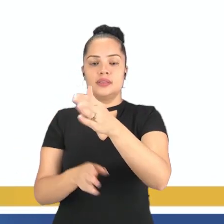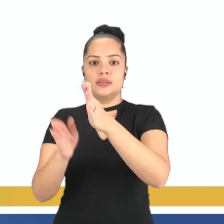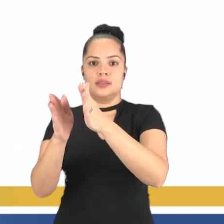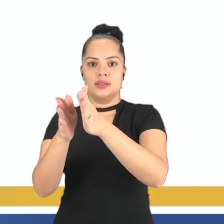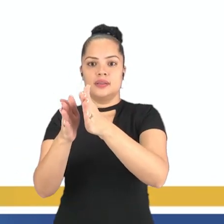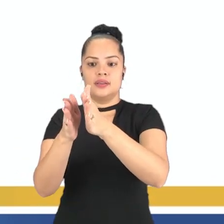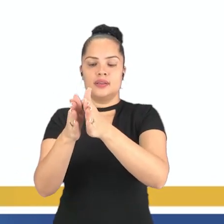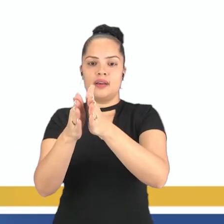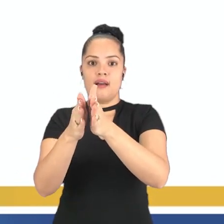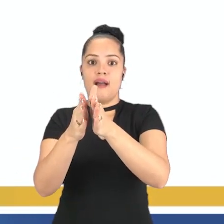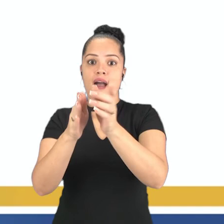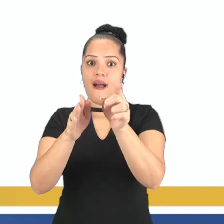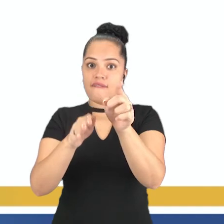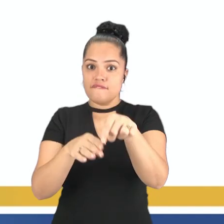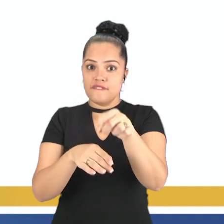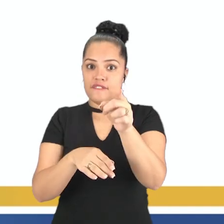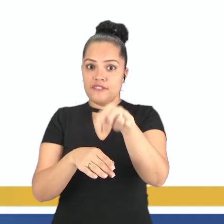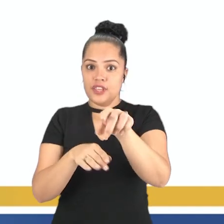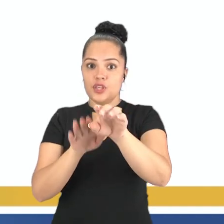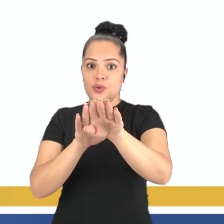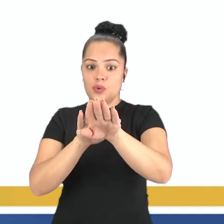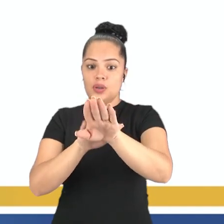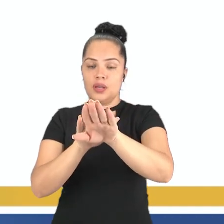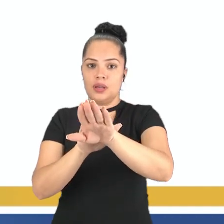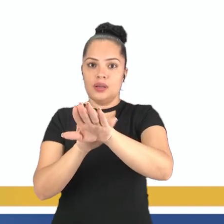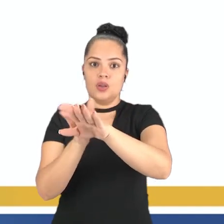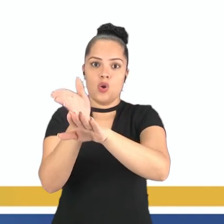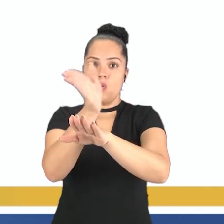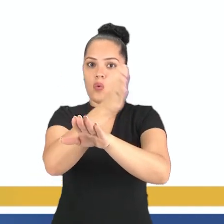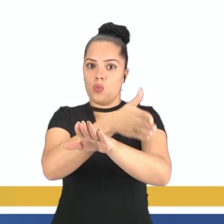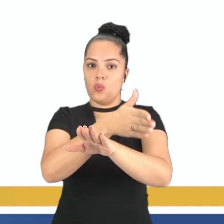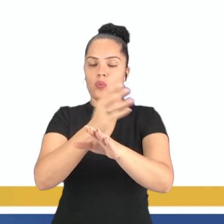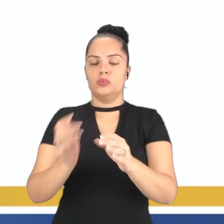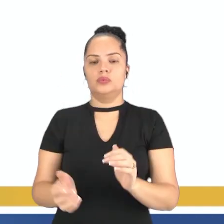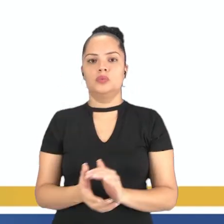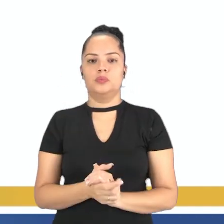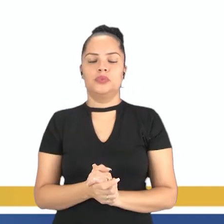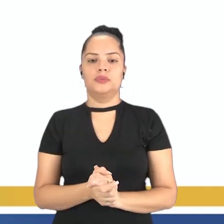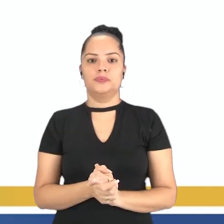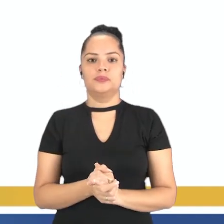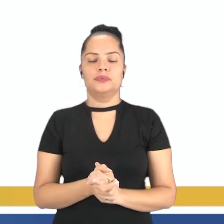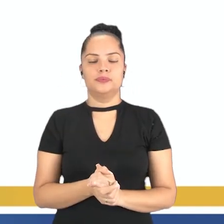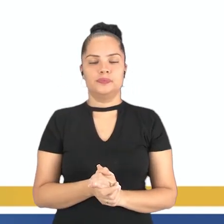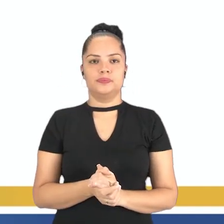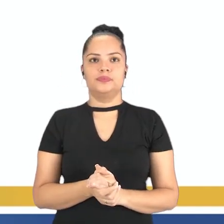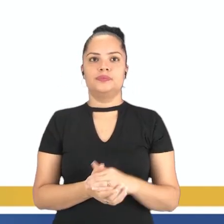vírgula uma casa para a esquerda. Então, 14,6 dividido para 10 é exatamente